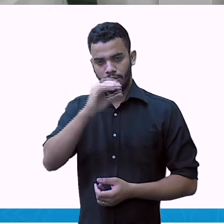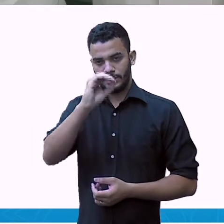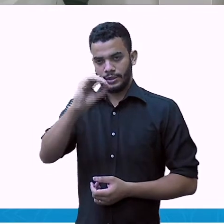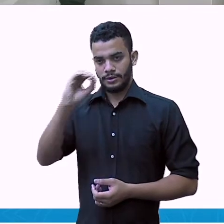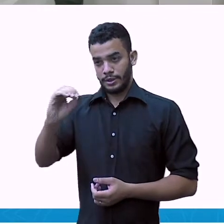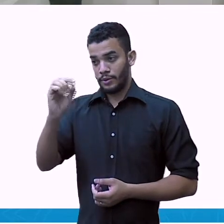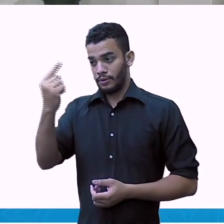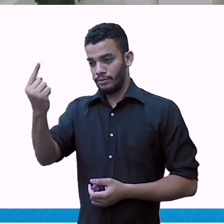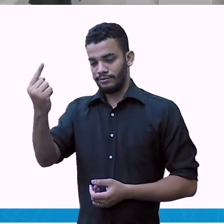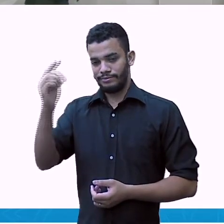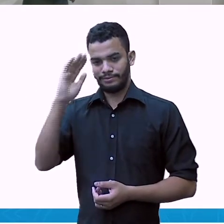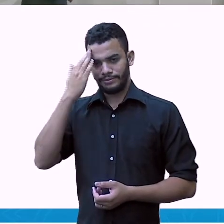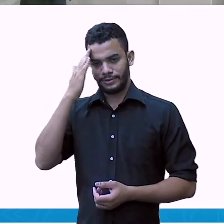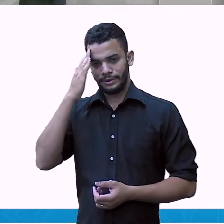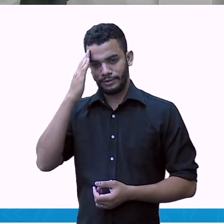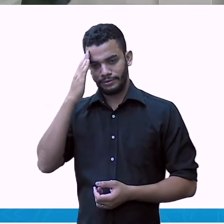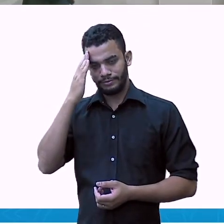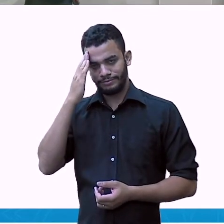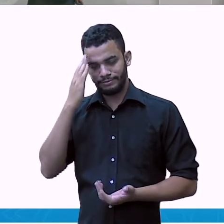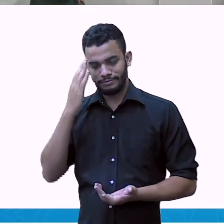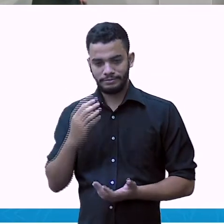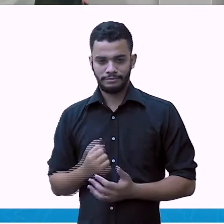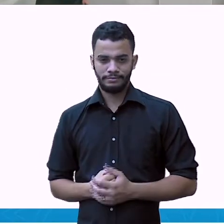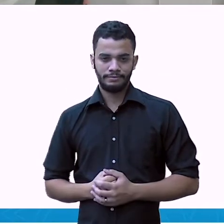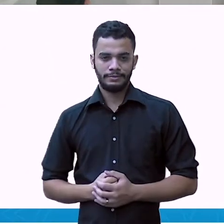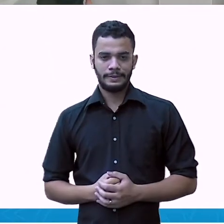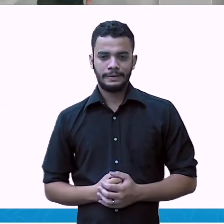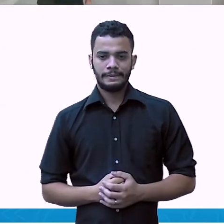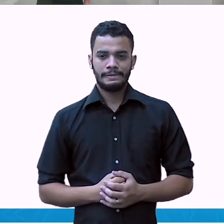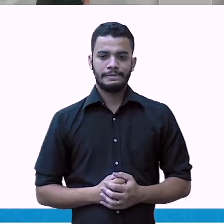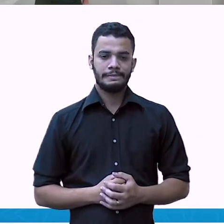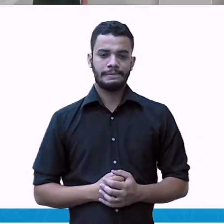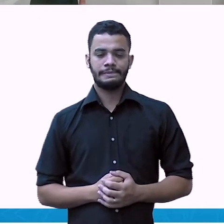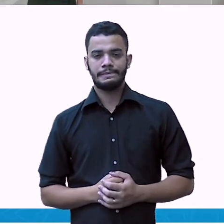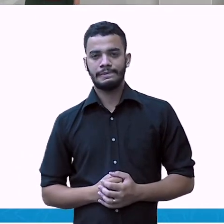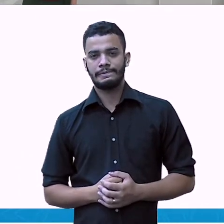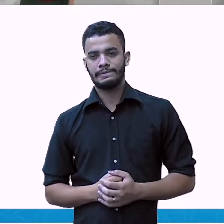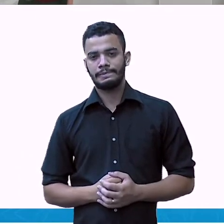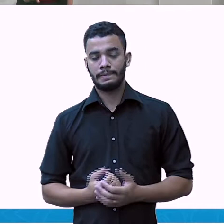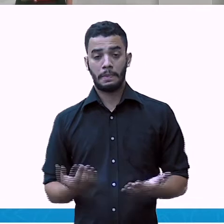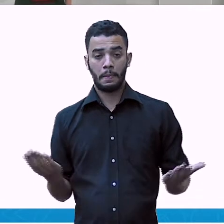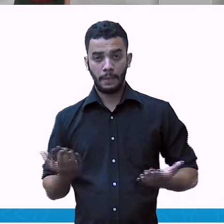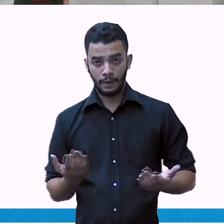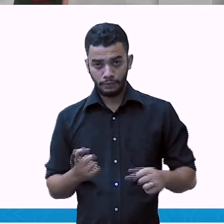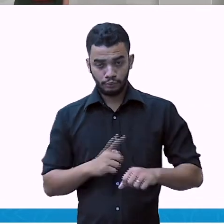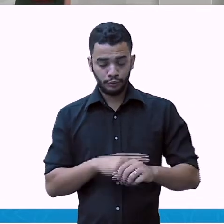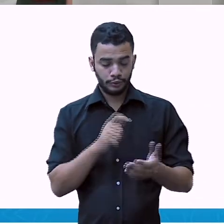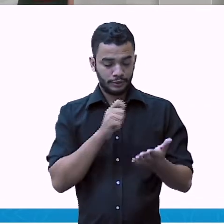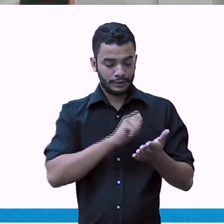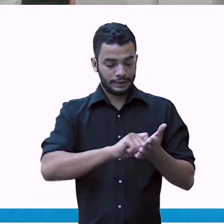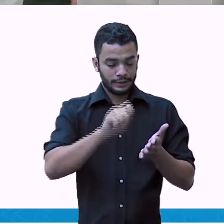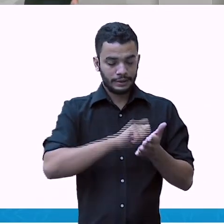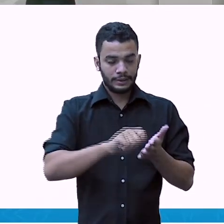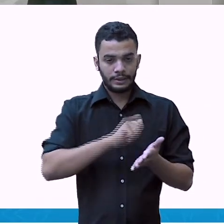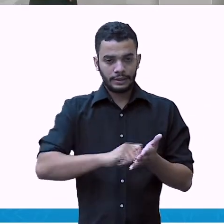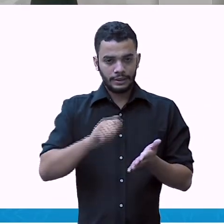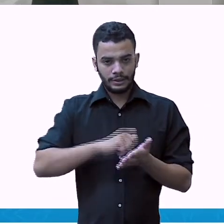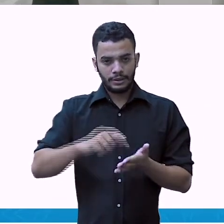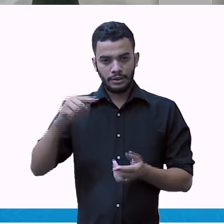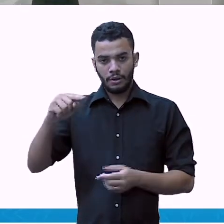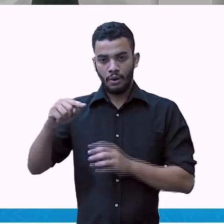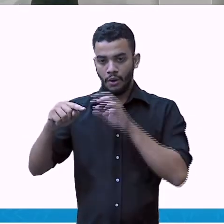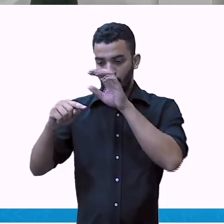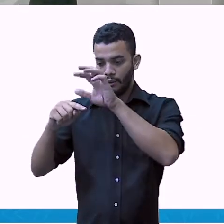milésimos. 1 milésimo. Escreva a fração e o